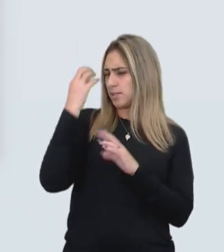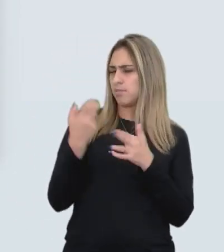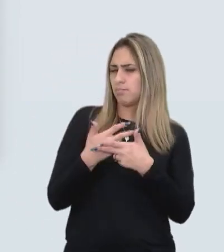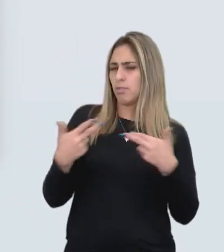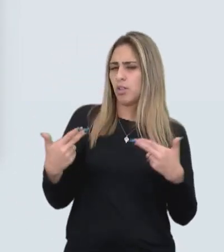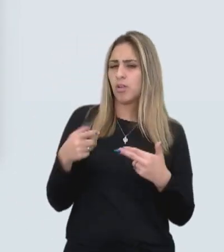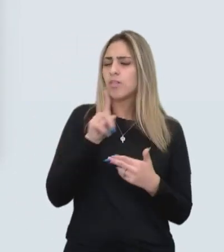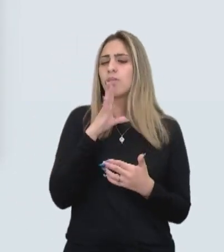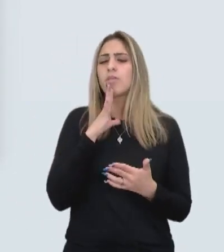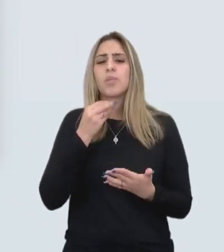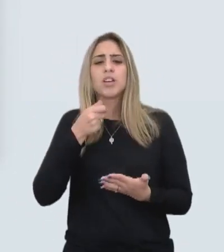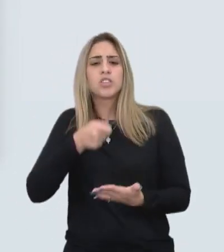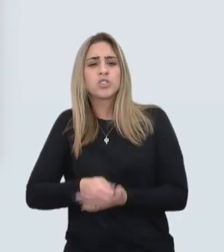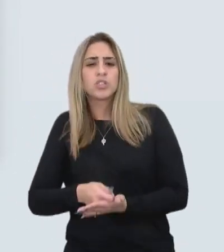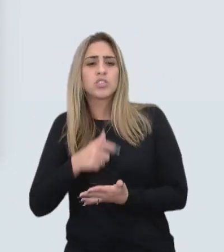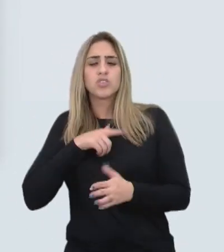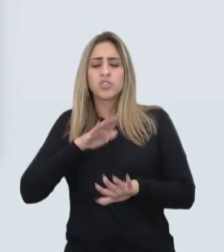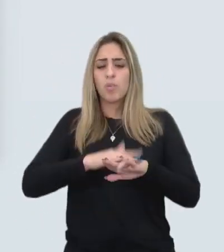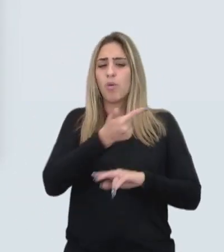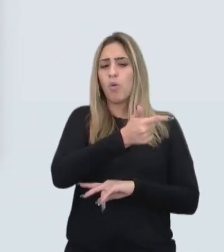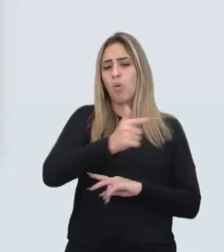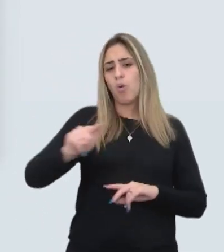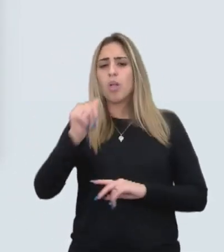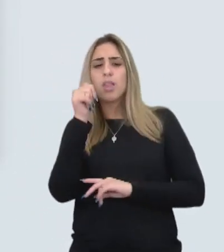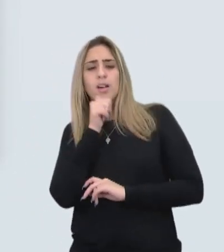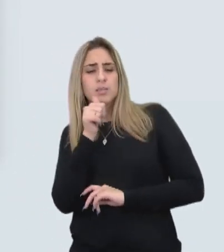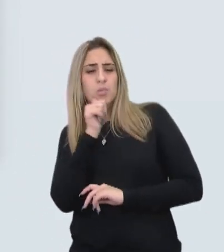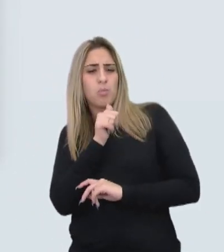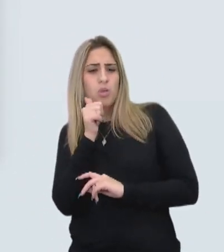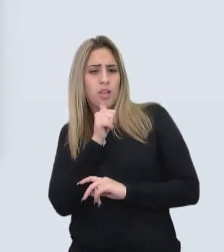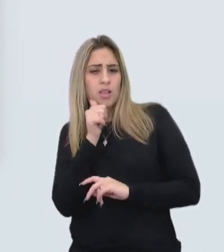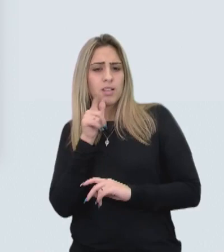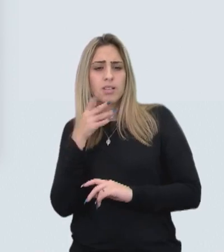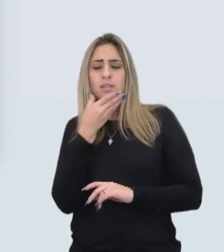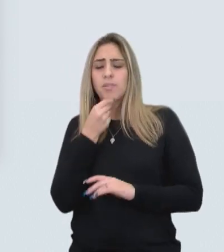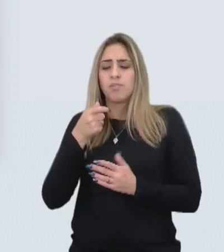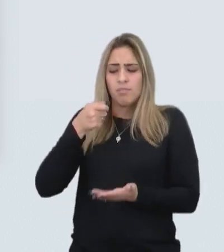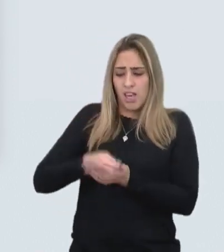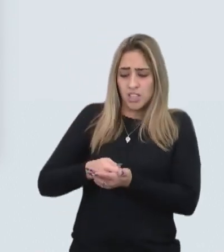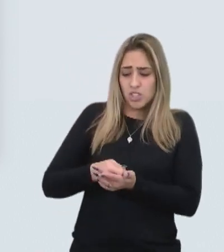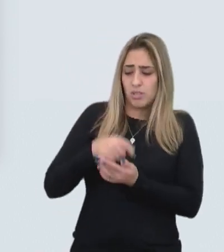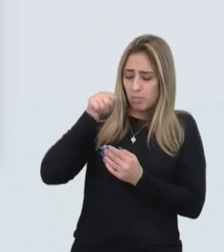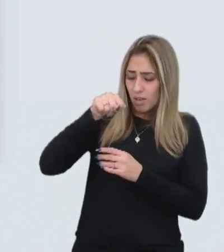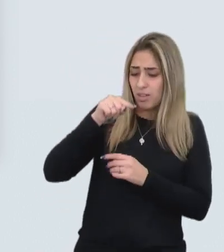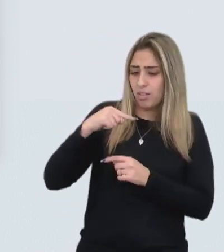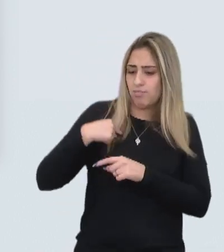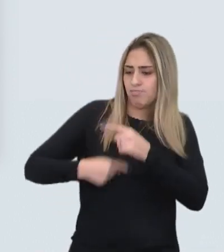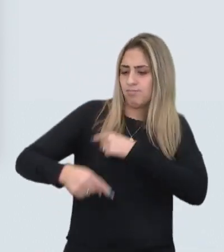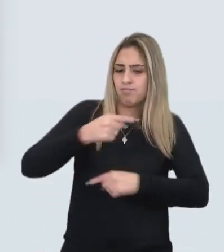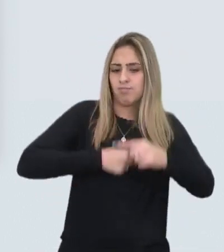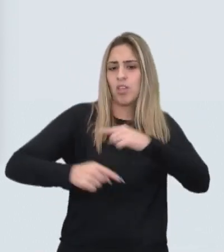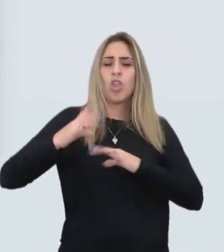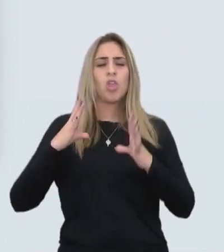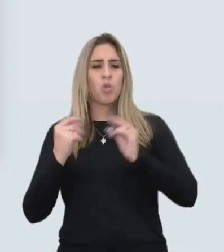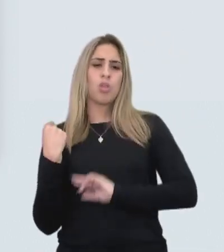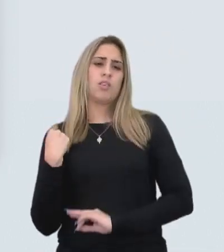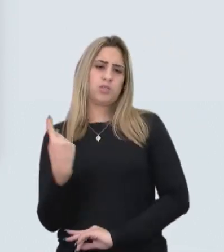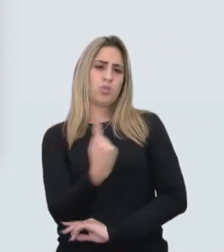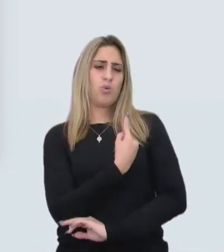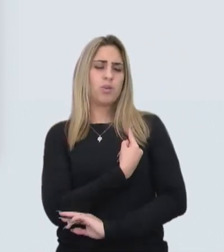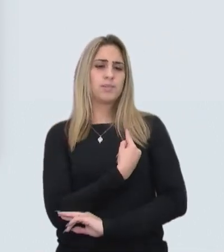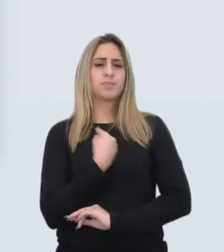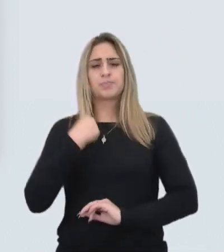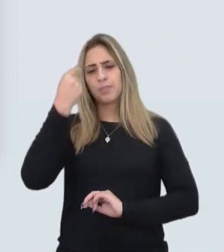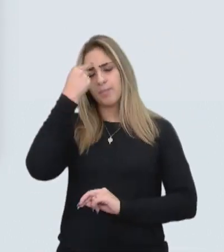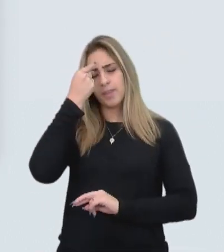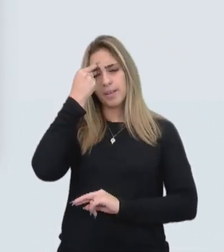um machismo que foi só a mim, porque tinham muitas outras mulheres na equipe, então foi um machismo que respingou e reverberou em todas nós. Eu comecei a pensar numa